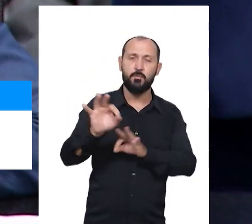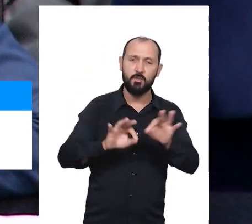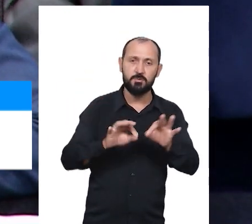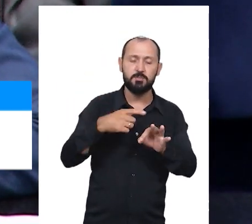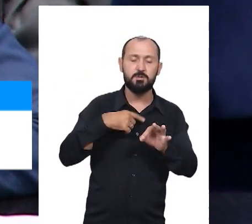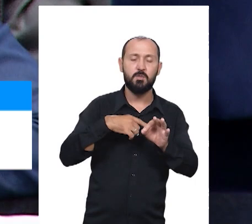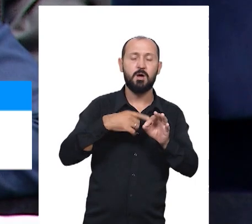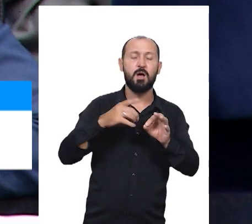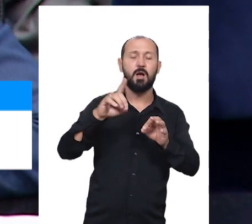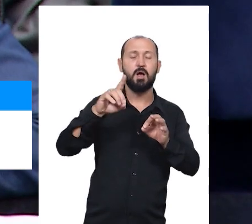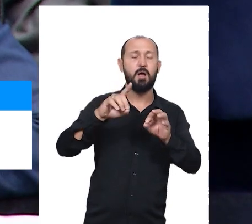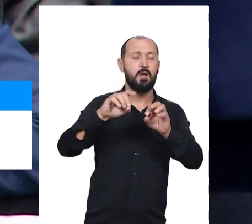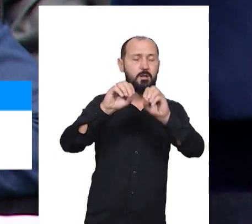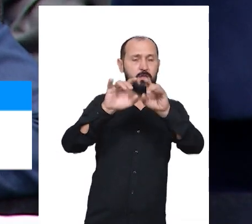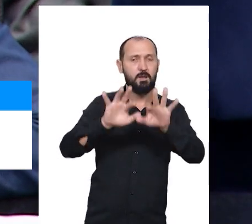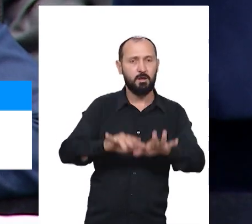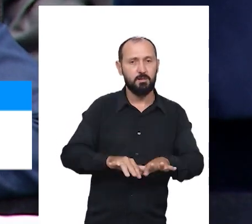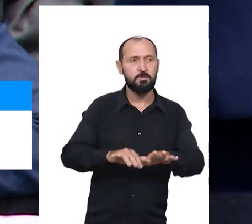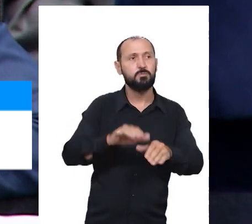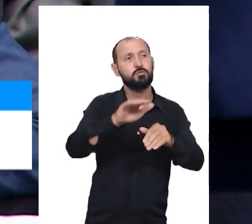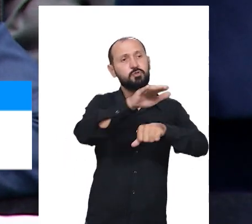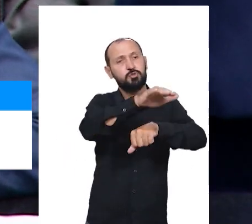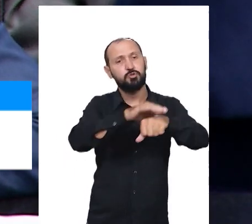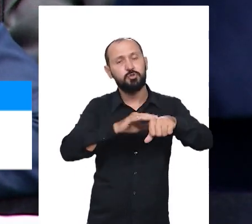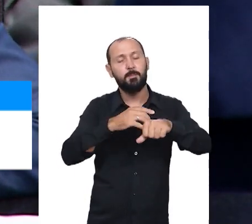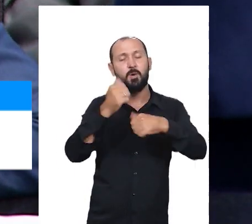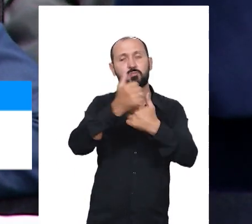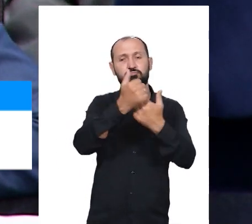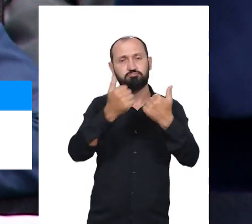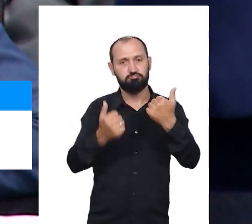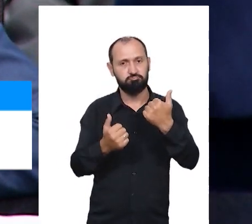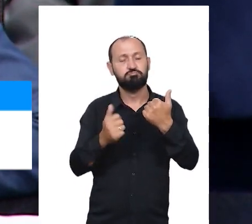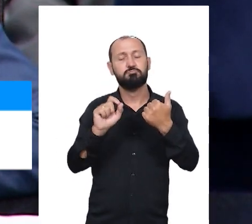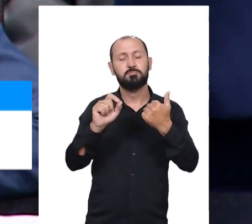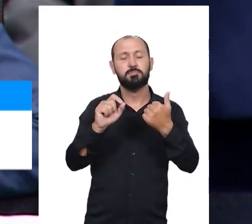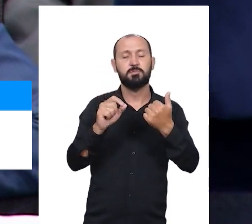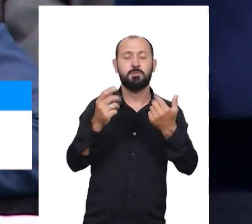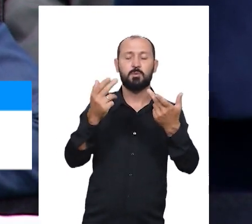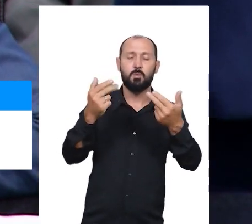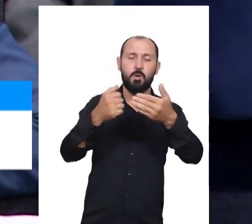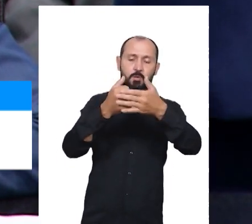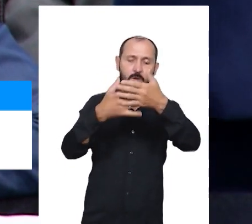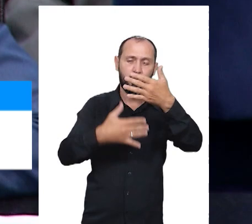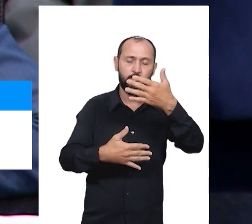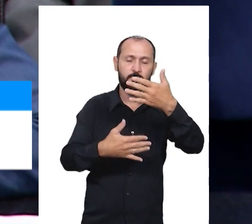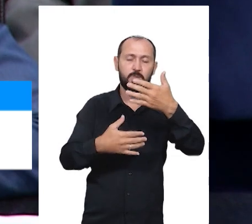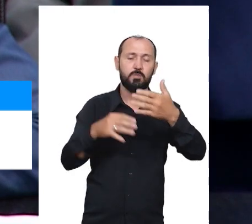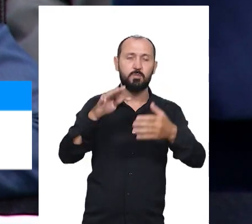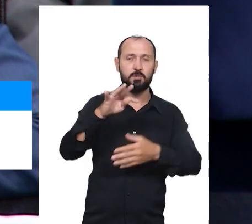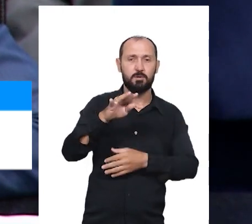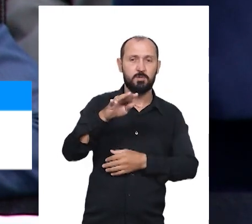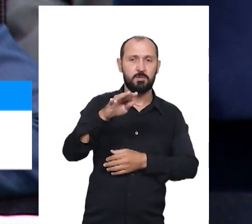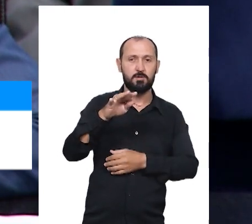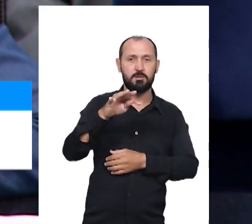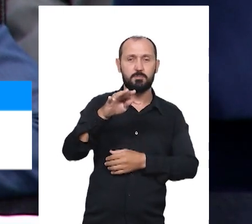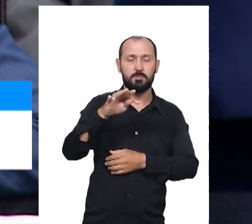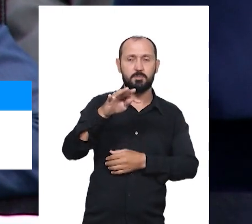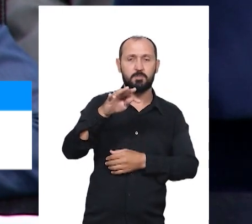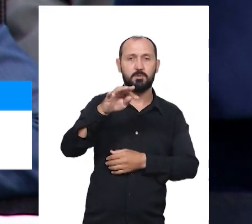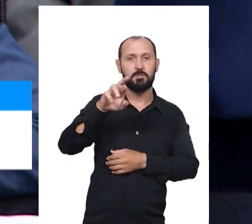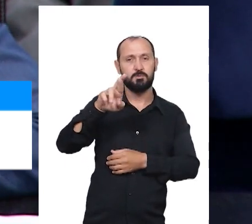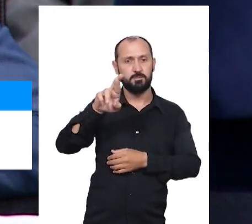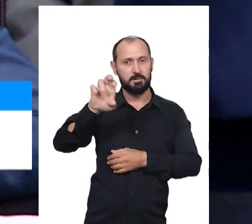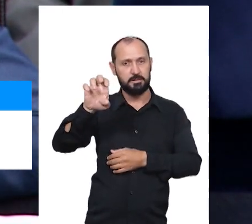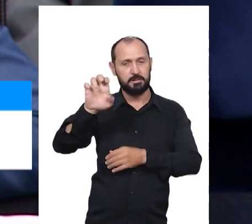diretora providenciará a declaração de vacância e a convocação do suplente, conforme lista do Tribunal